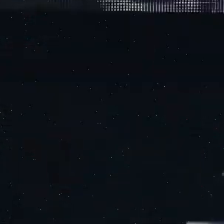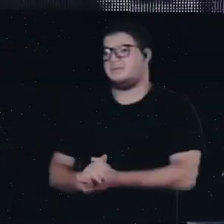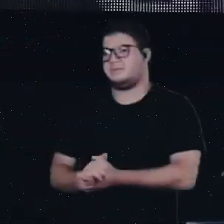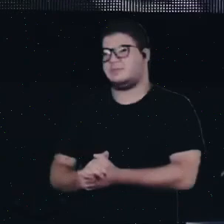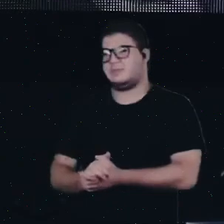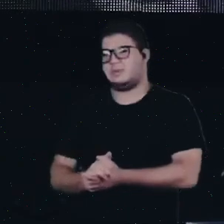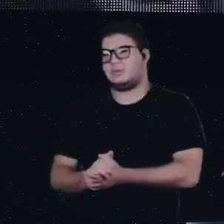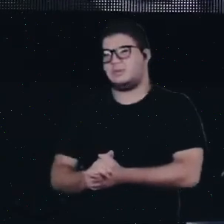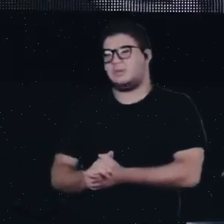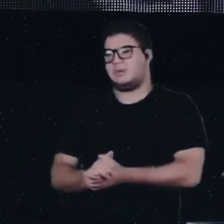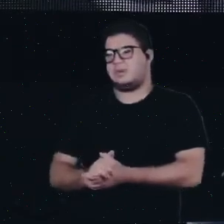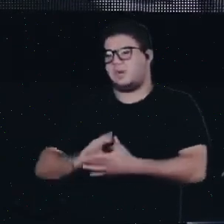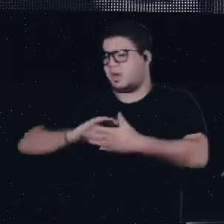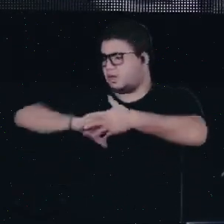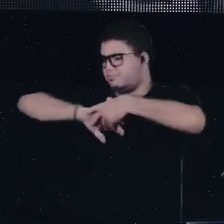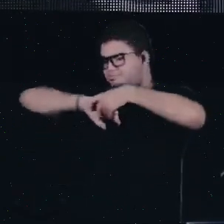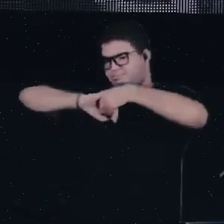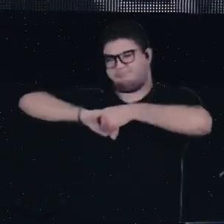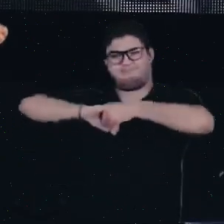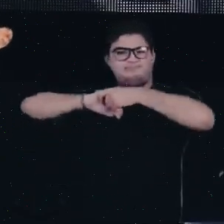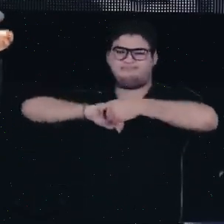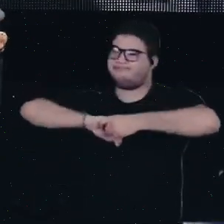essa pessoa não apertou minha mão.